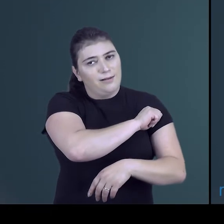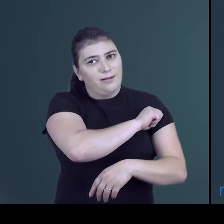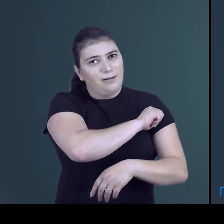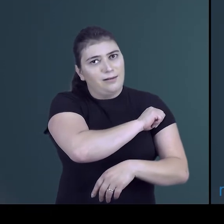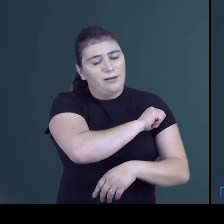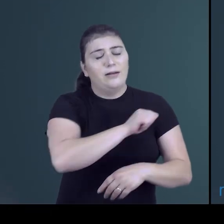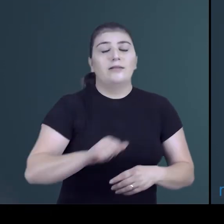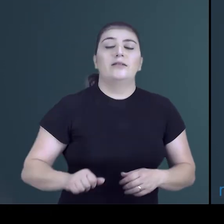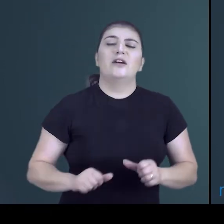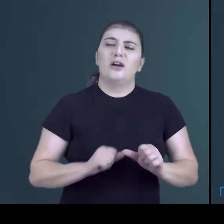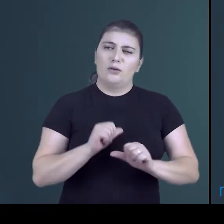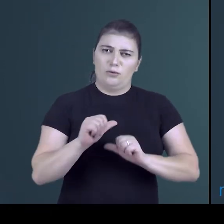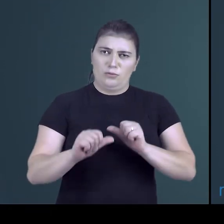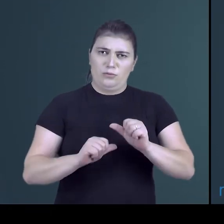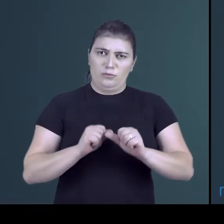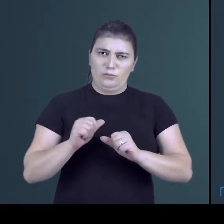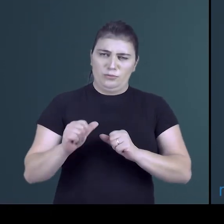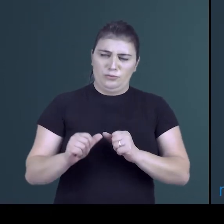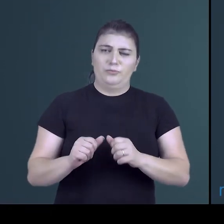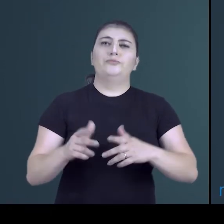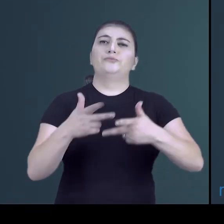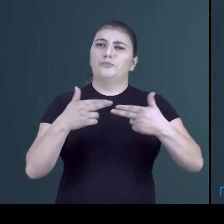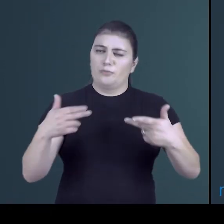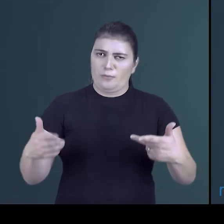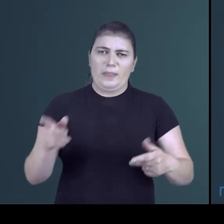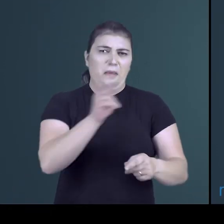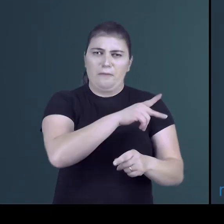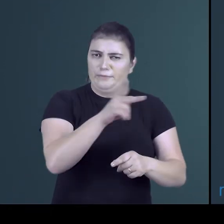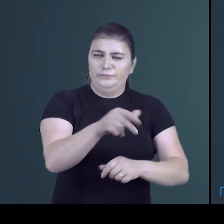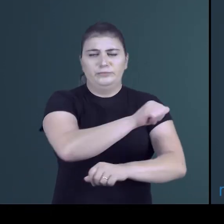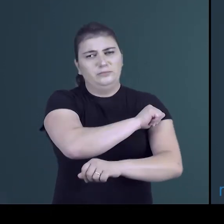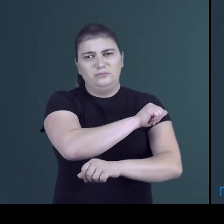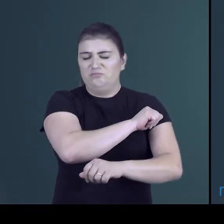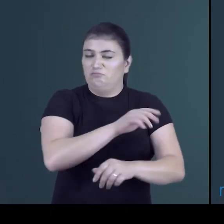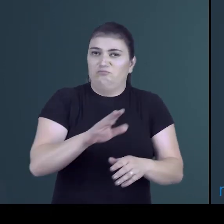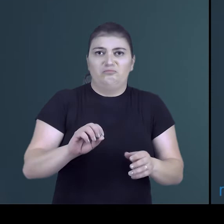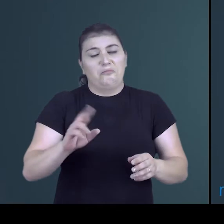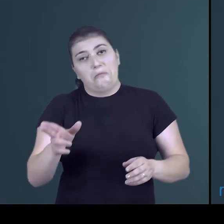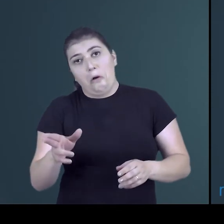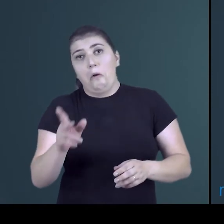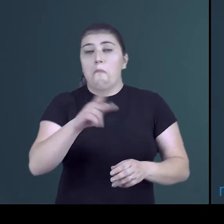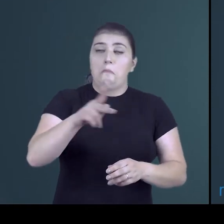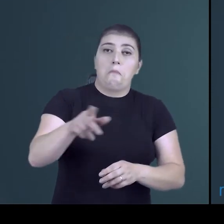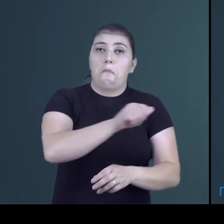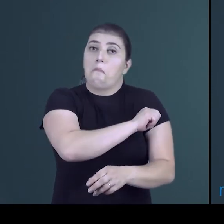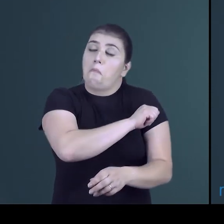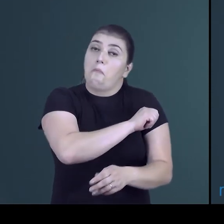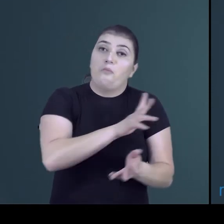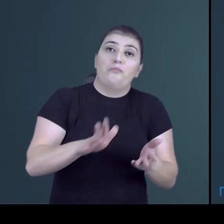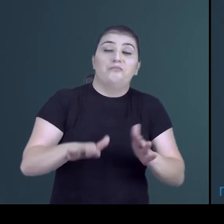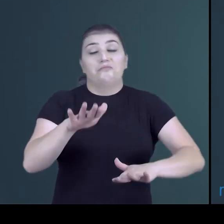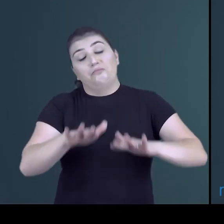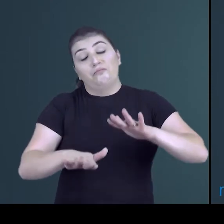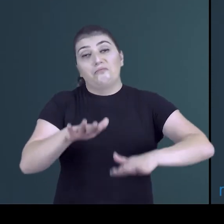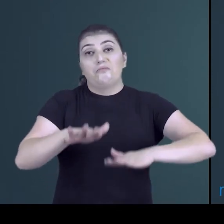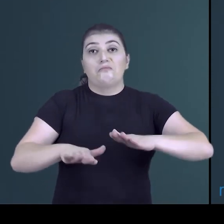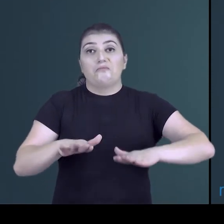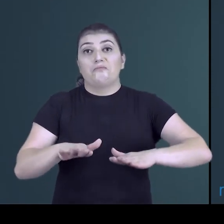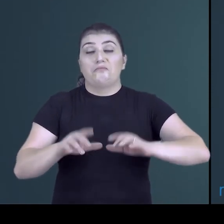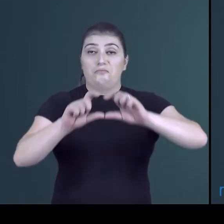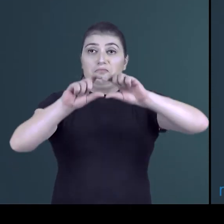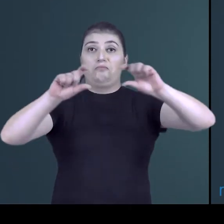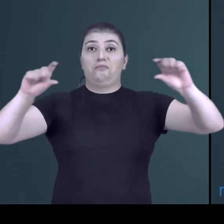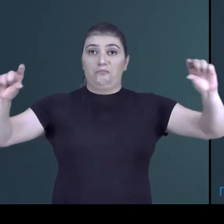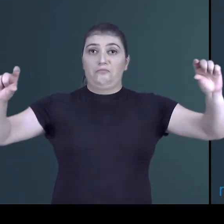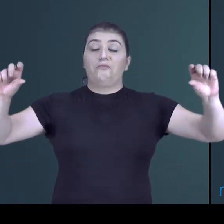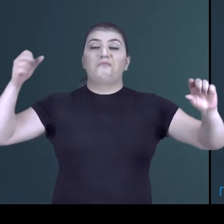alunos. A inversão dos elementos, seja professores ou alunos, ou professor e aluno, vai depender muito da